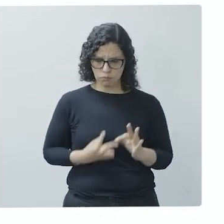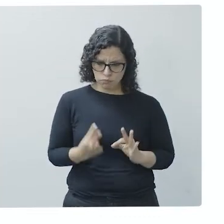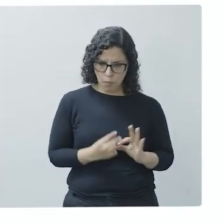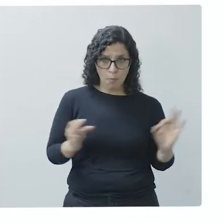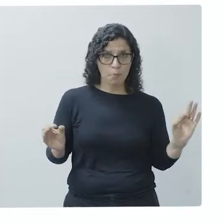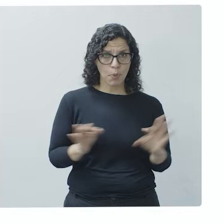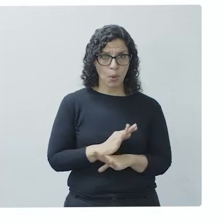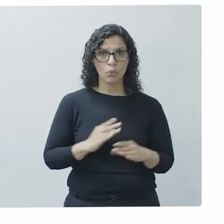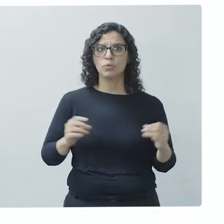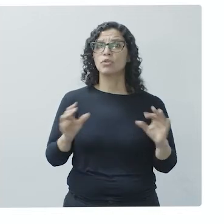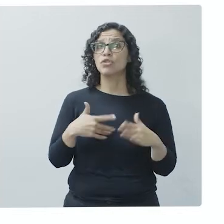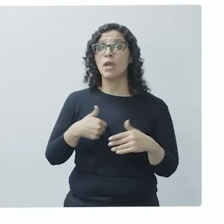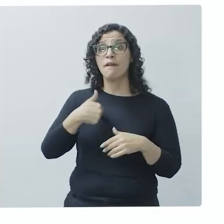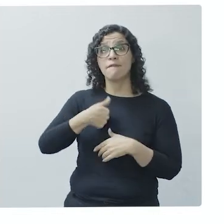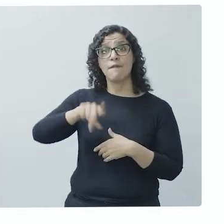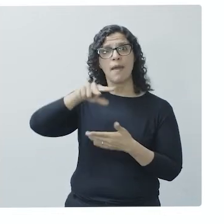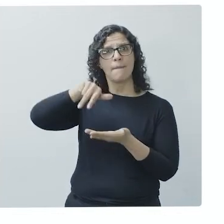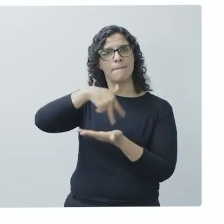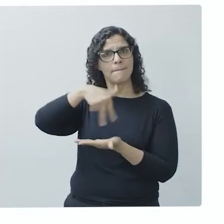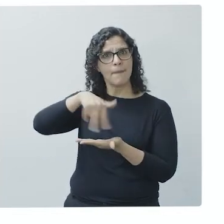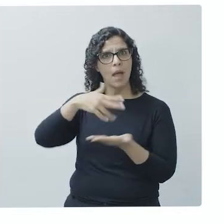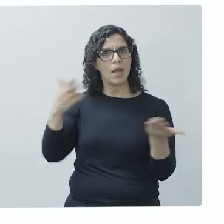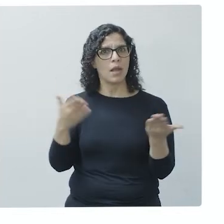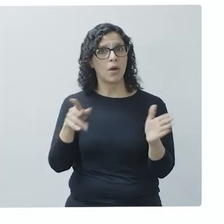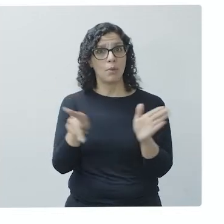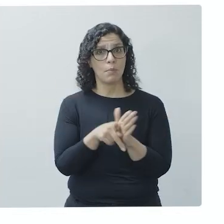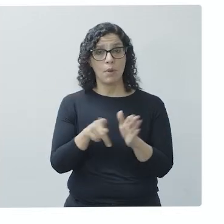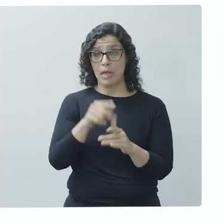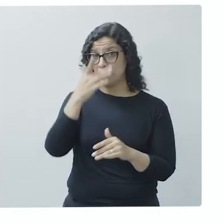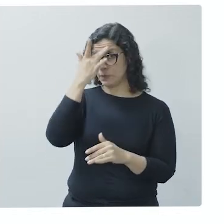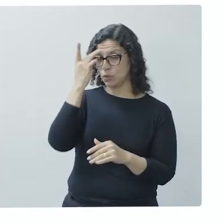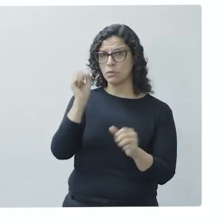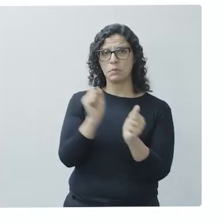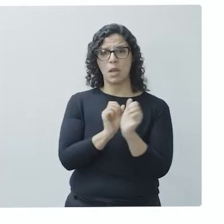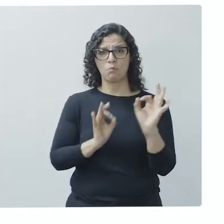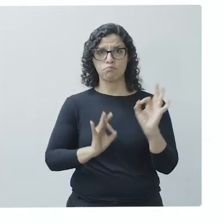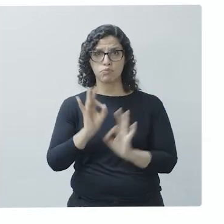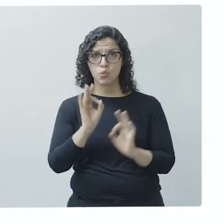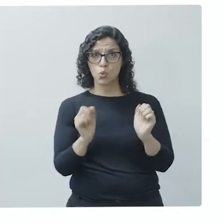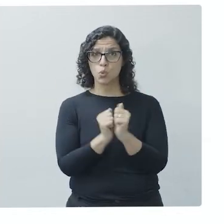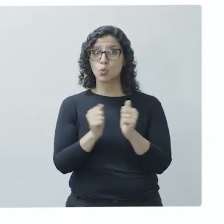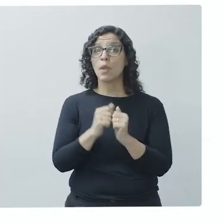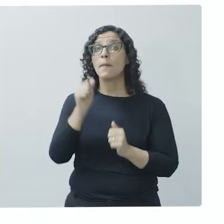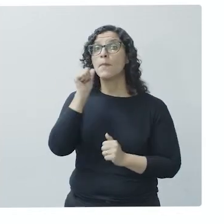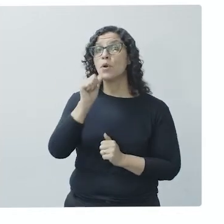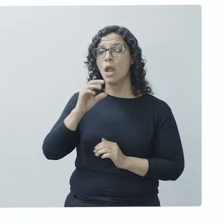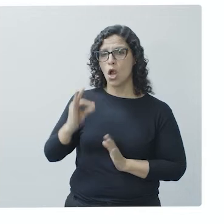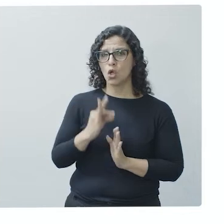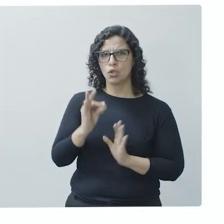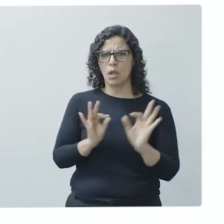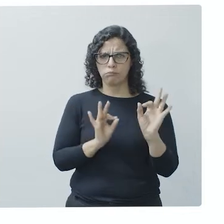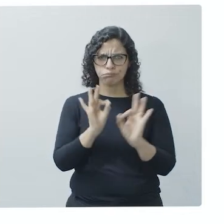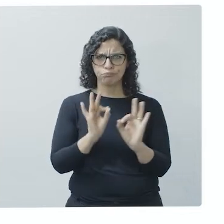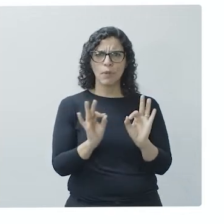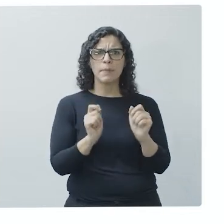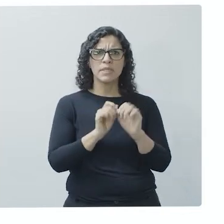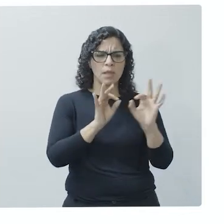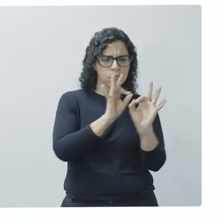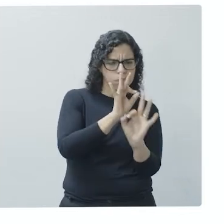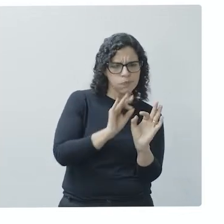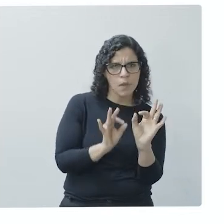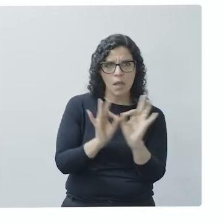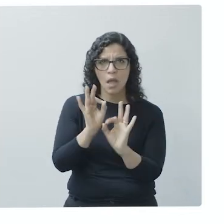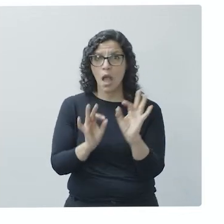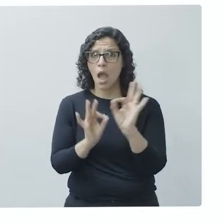feito, já está indo para o baile. Ah, eles só estão ali indo juntos porque a costureira vai, caso precise, ali fazer